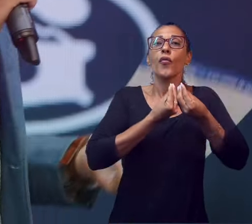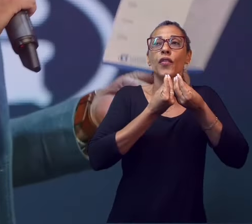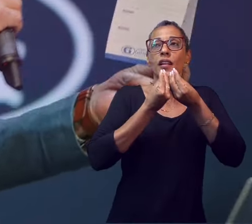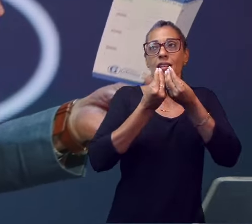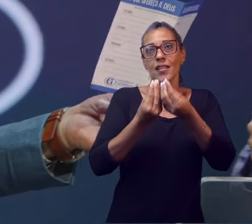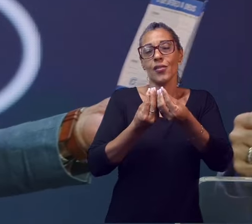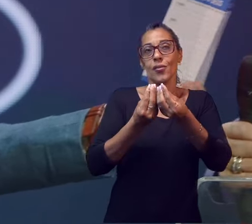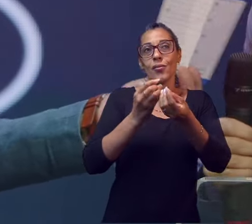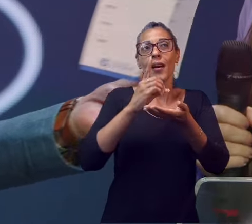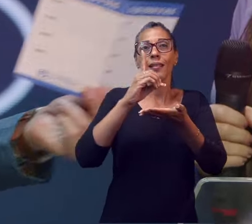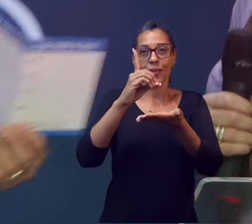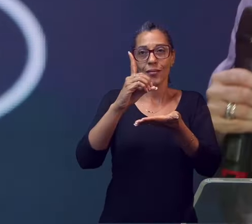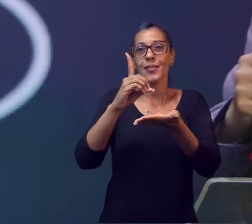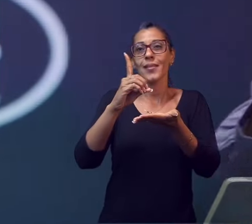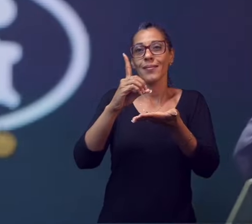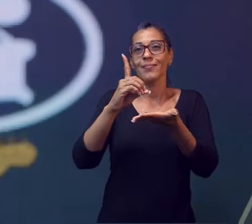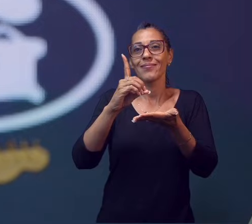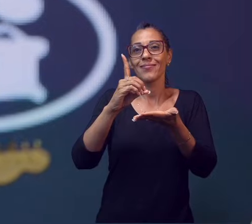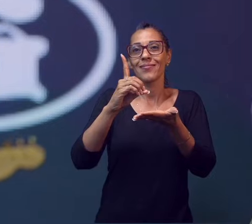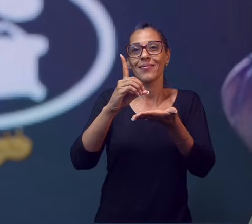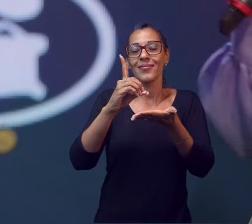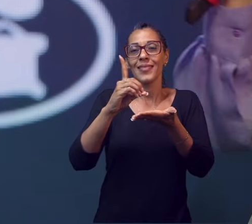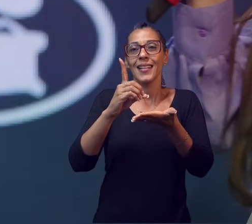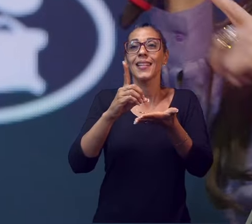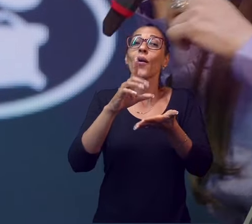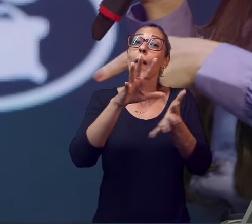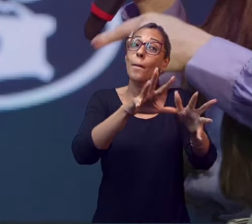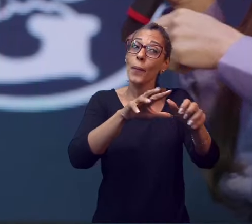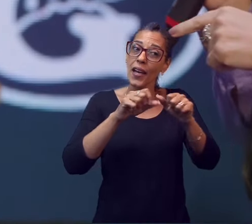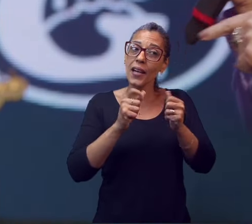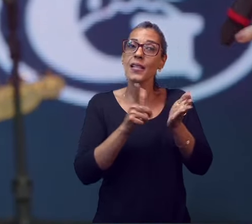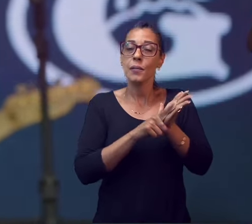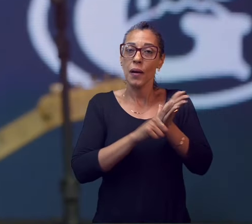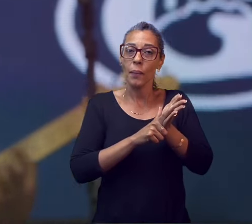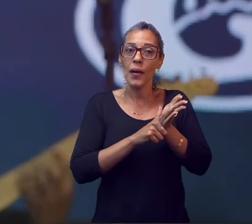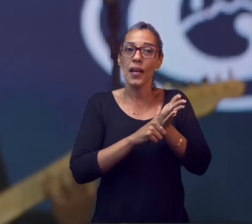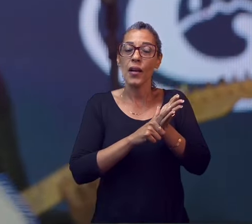orando orando e clamando a Deus tá então os conselheiros estão aí